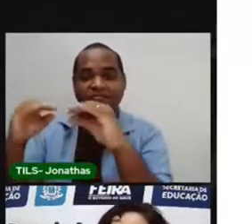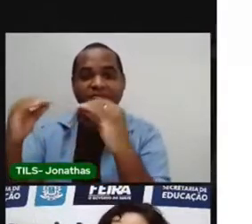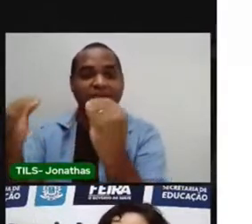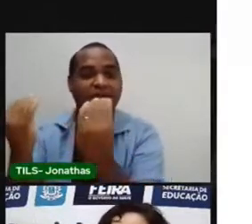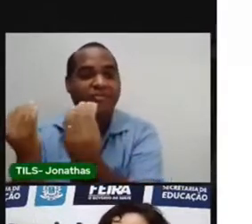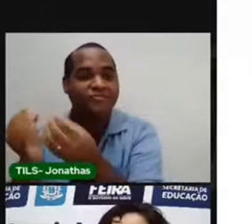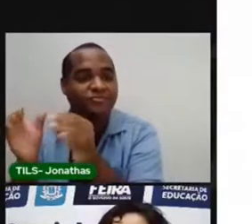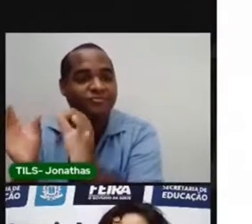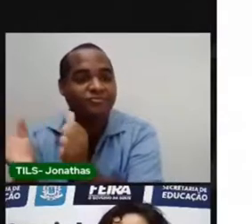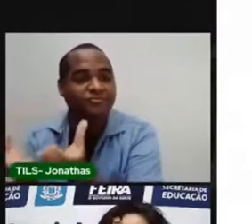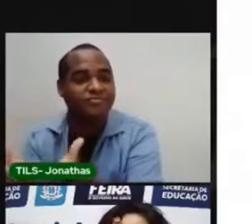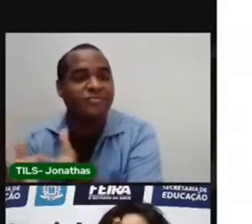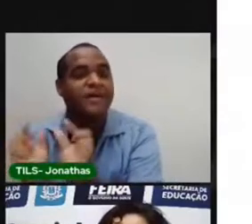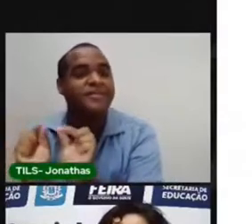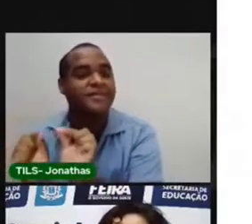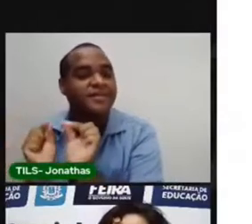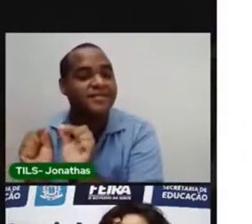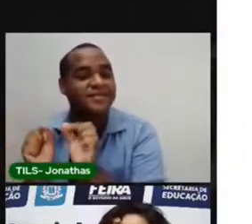jarro?